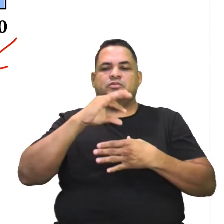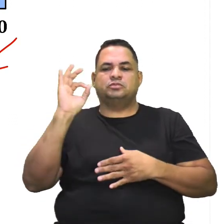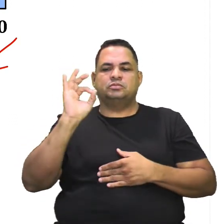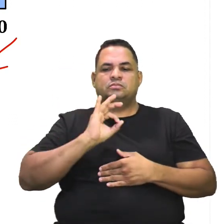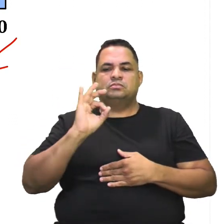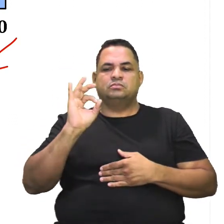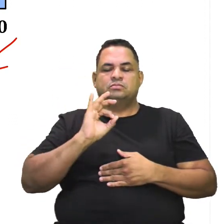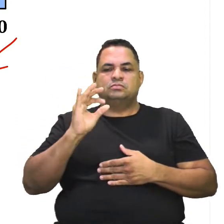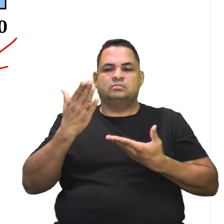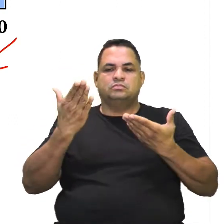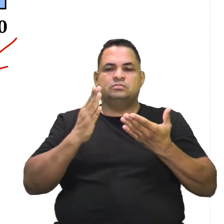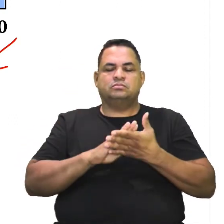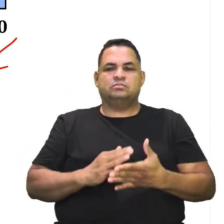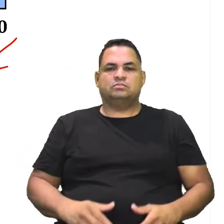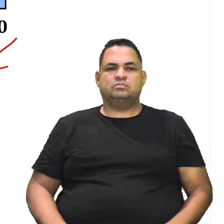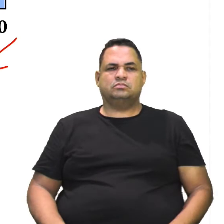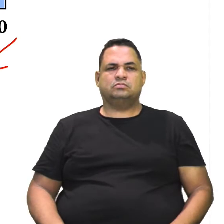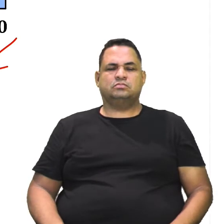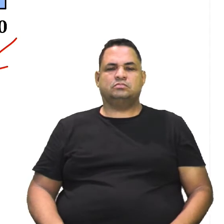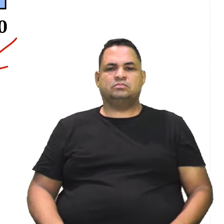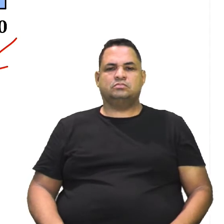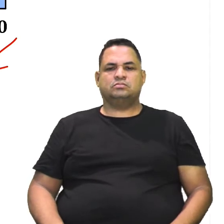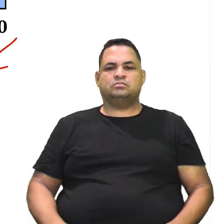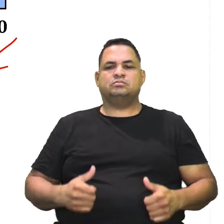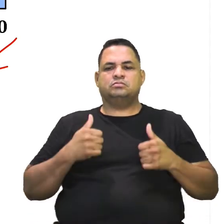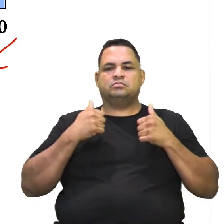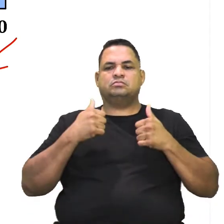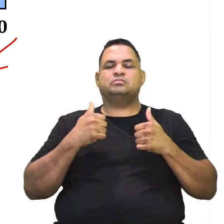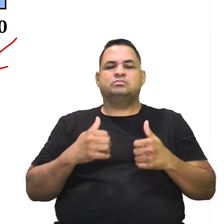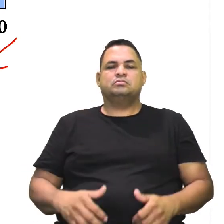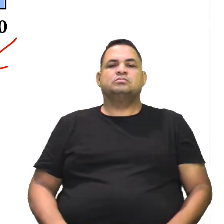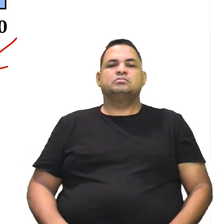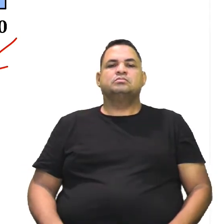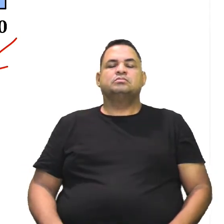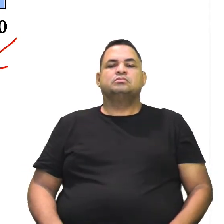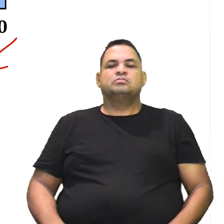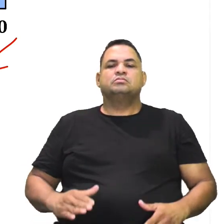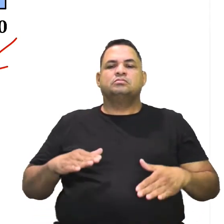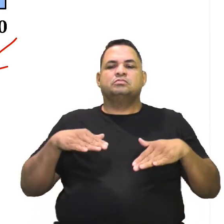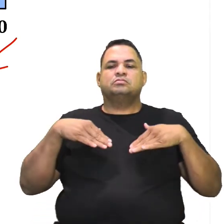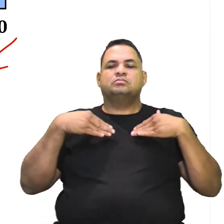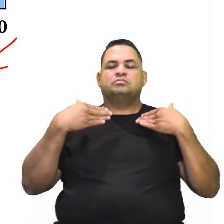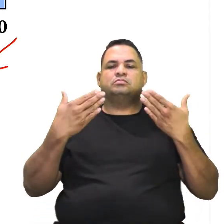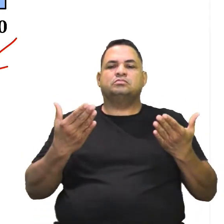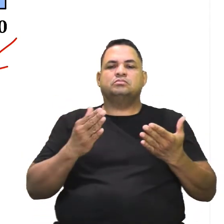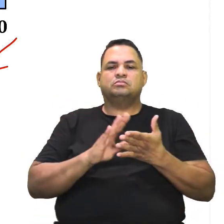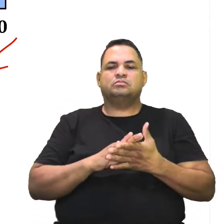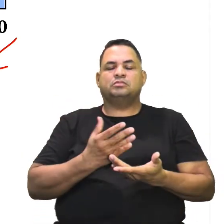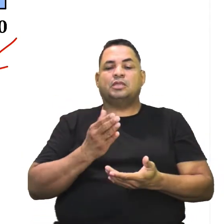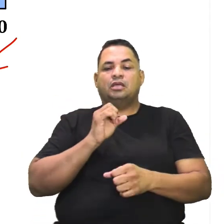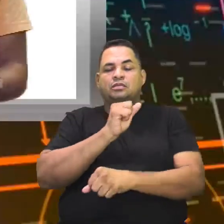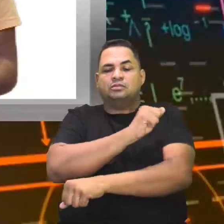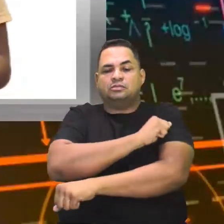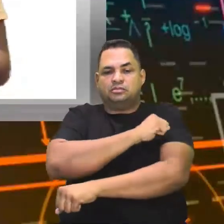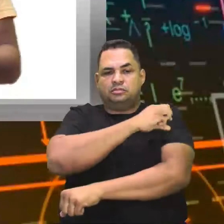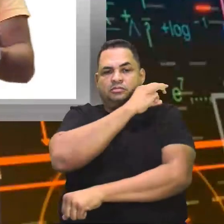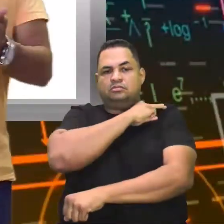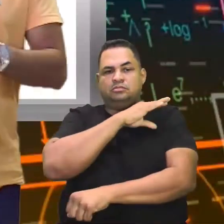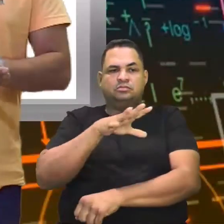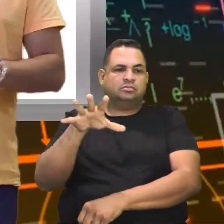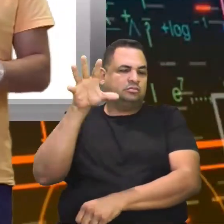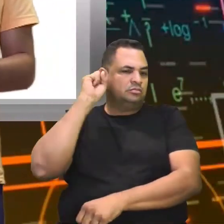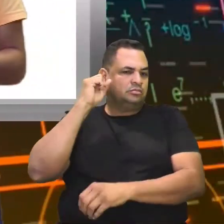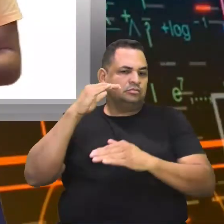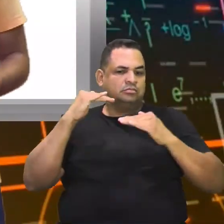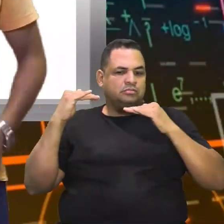porcentagem, né, um percentual dado. Beleza? Beleza. Então, quando falar aí, galera do terceirão, ouvir